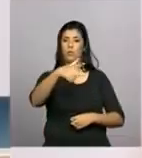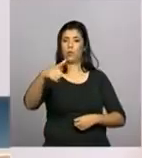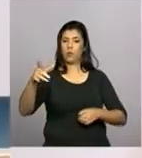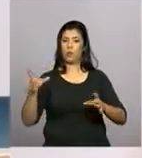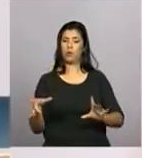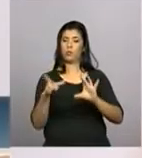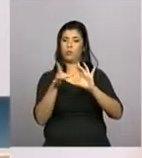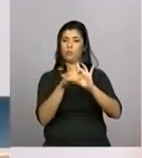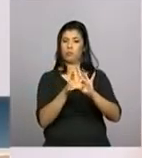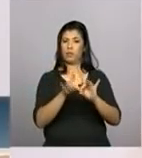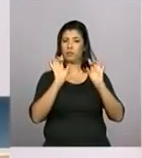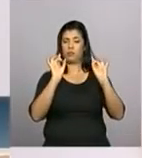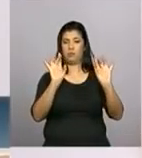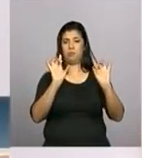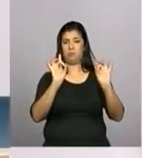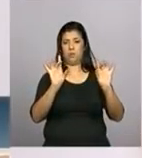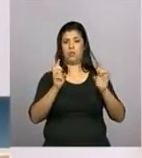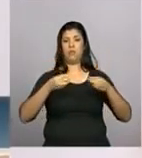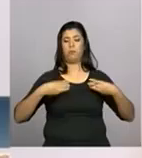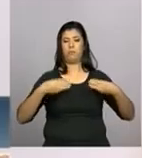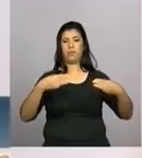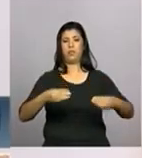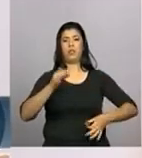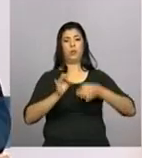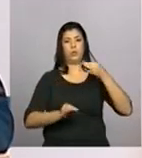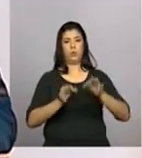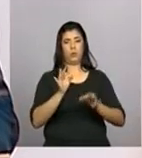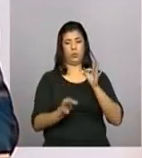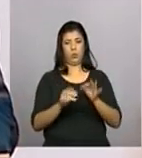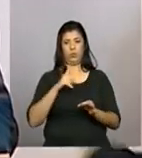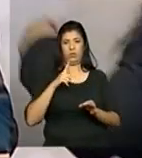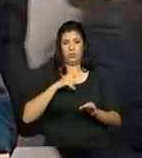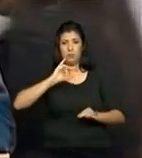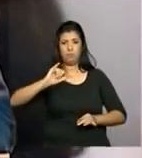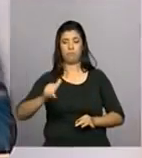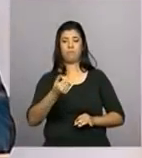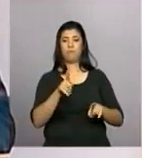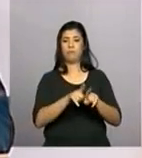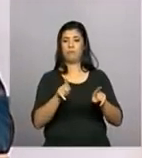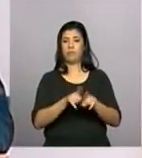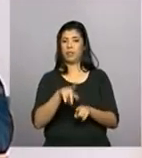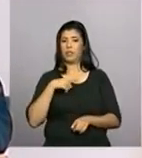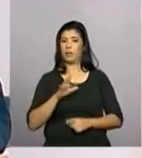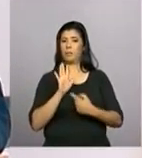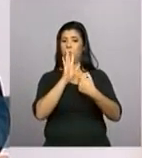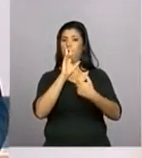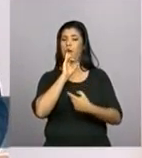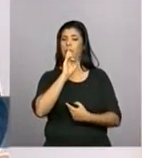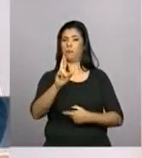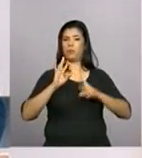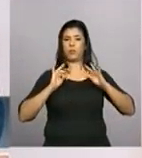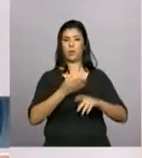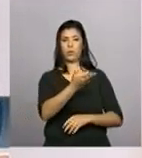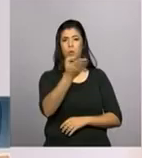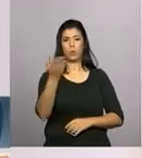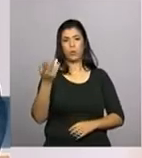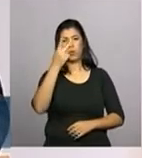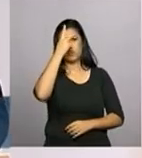ministérios, especialmente o Ministério da Justiça, teve a oportunidade de dar uma resposta a todos